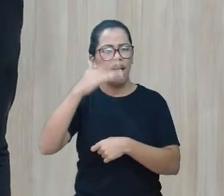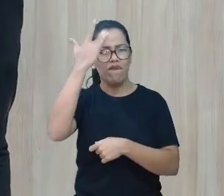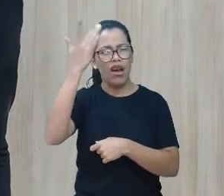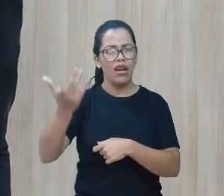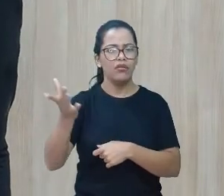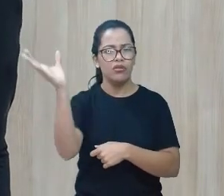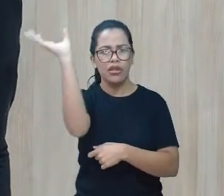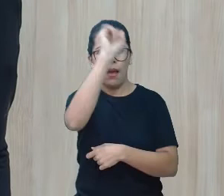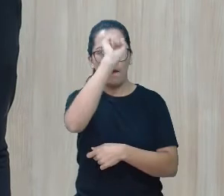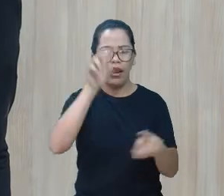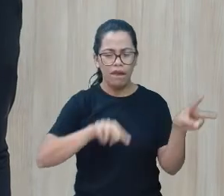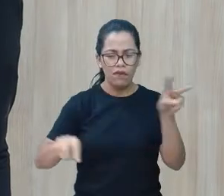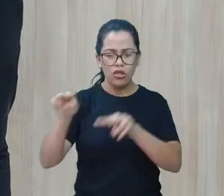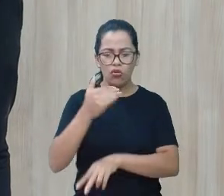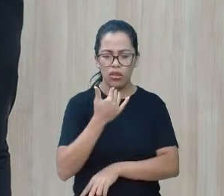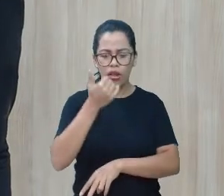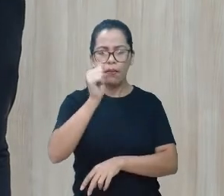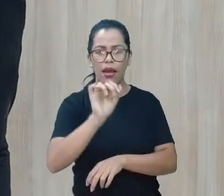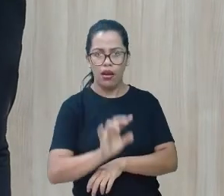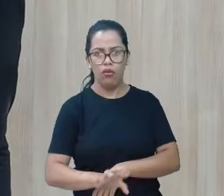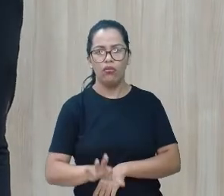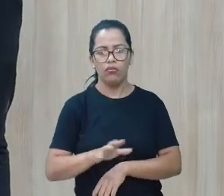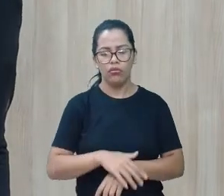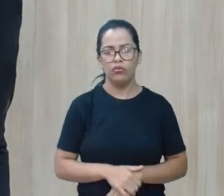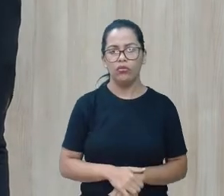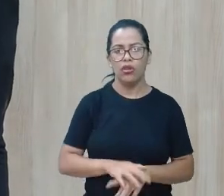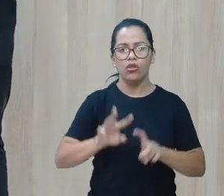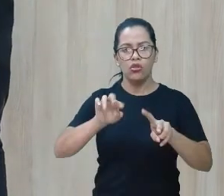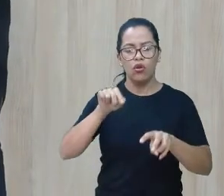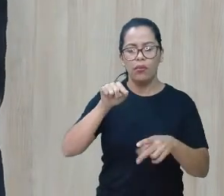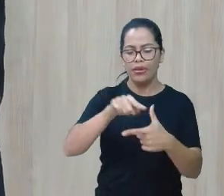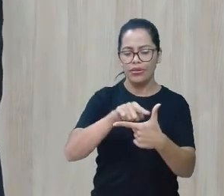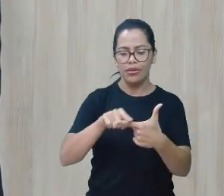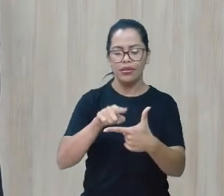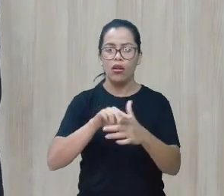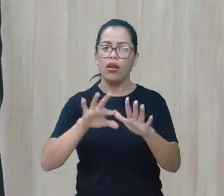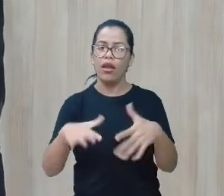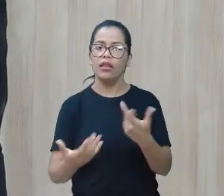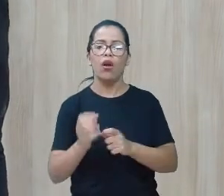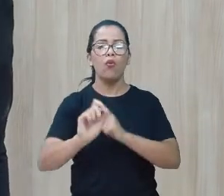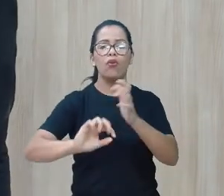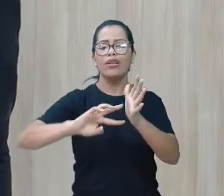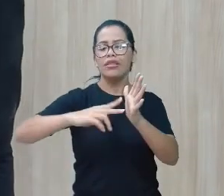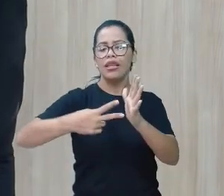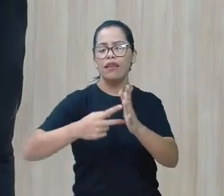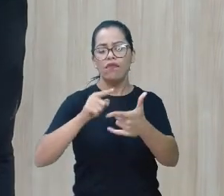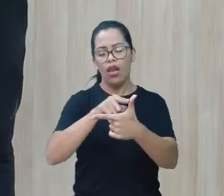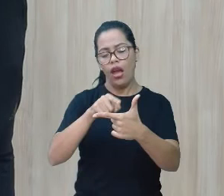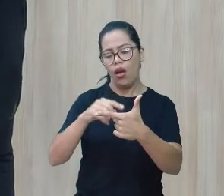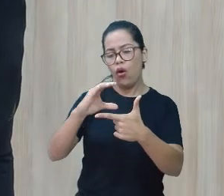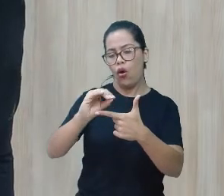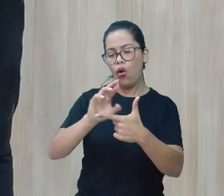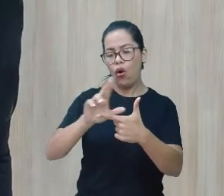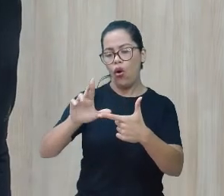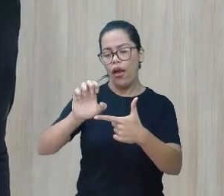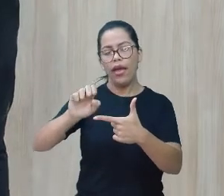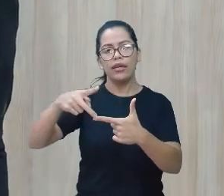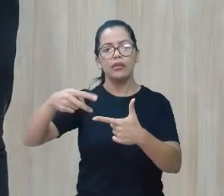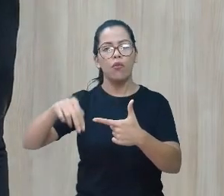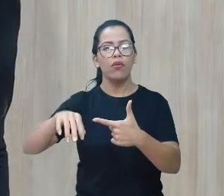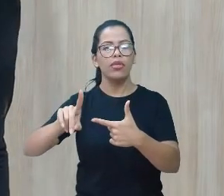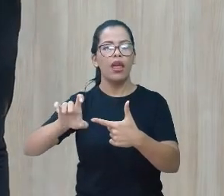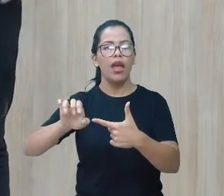gente conseguir visualizar essa questão aí desses ângulos. Então, o que significa os ângulos correspondentes? O